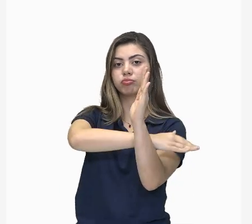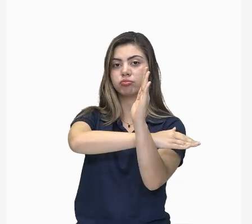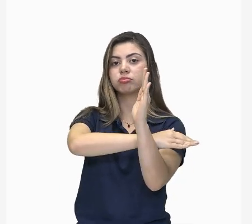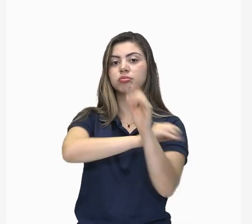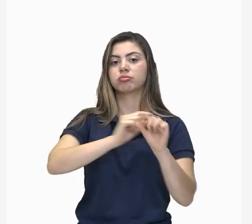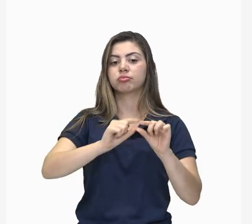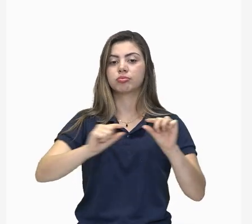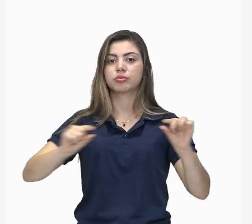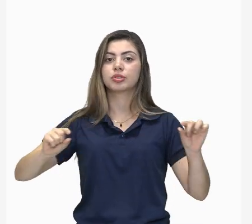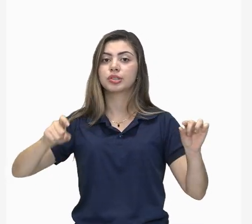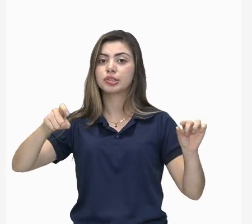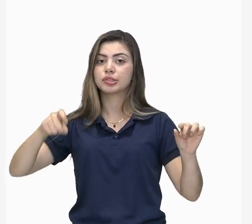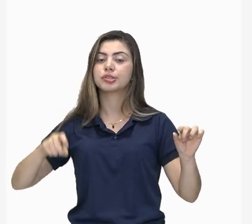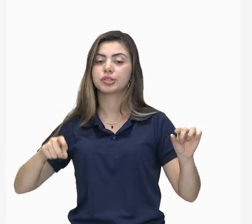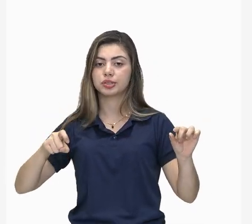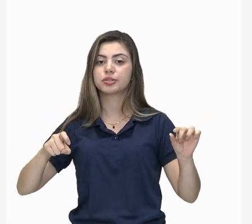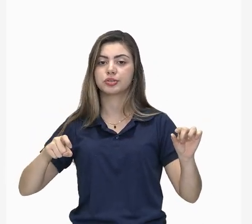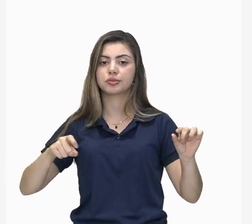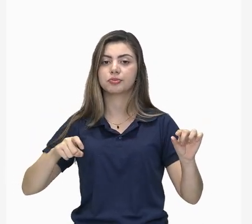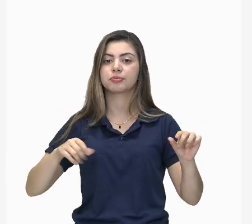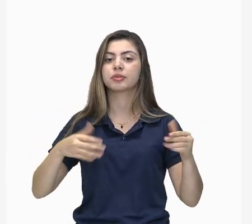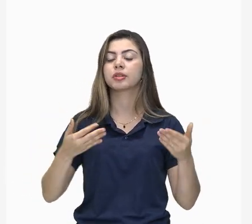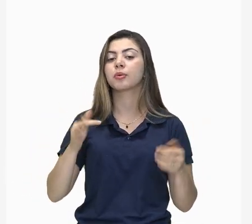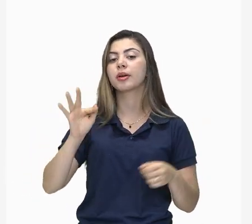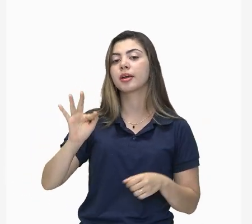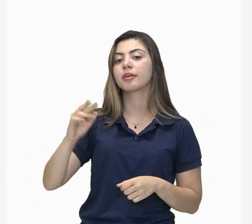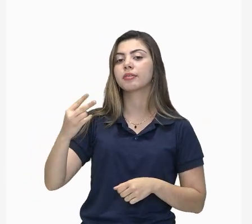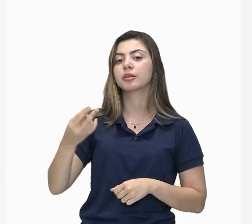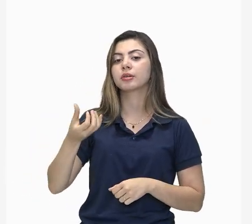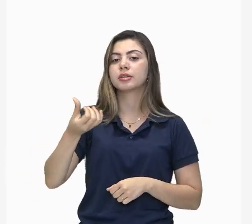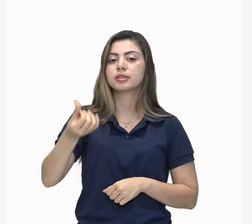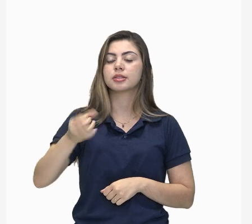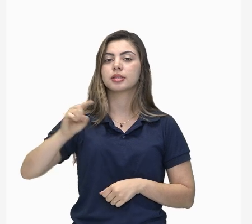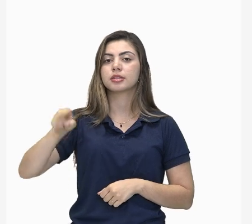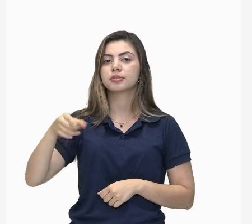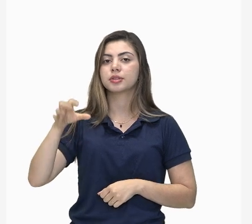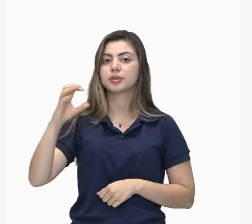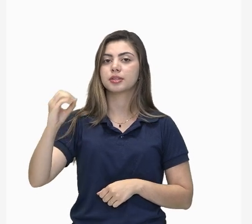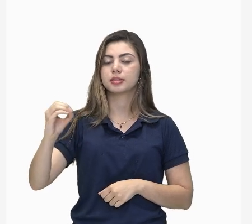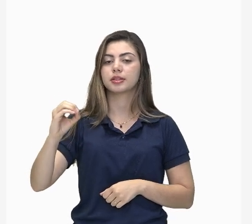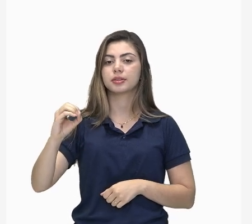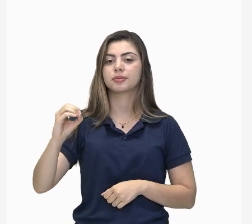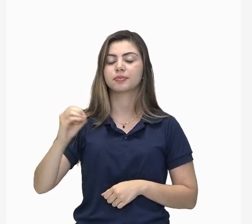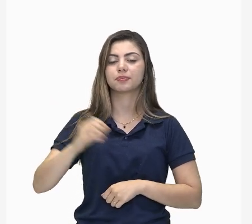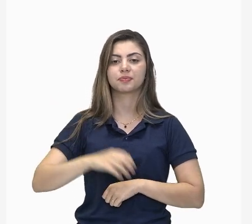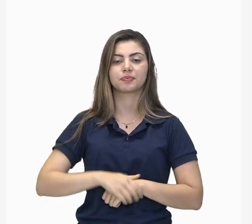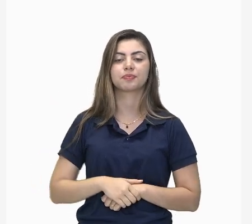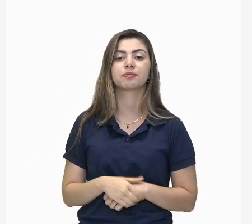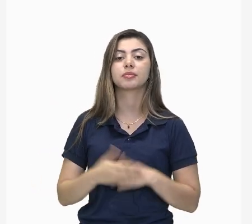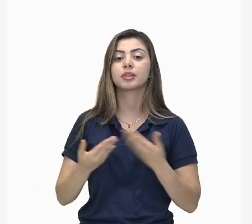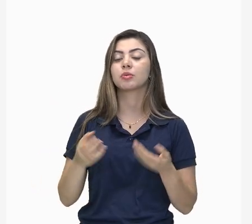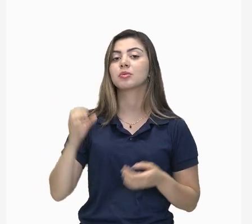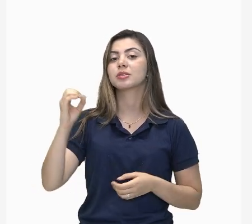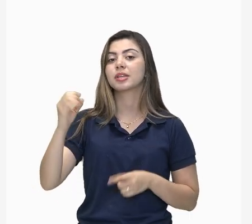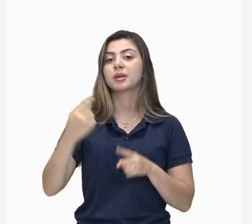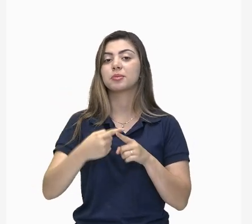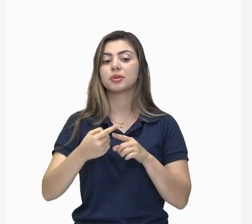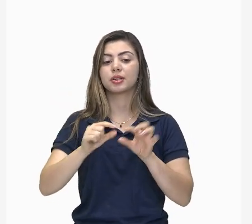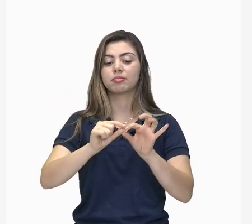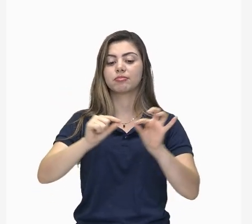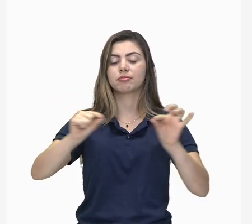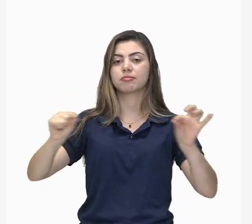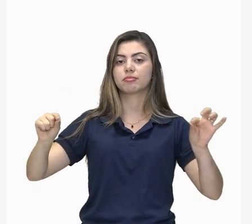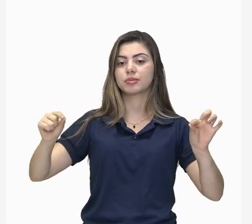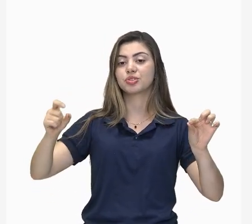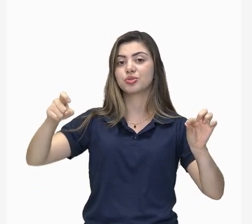X, tá? E o foco 2, 6 positivo, e mais uma vez o 0, porque ele está sobre o eixo X. Então, a gente